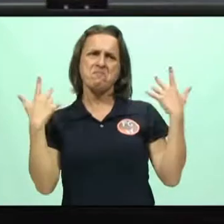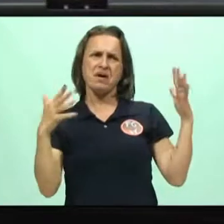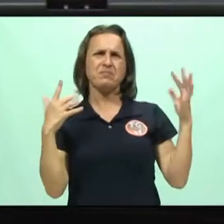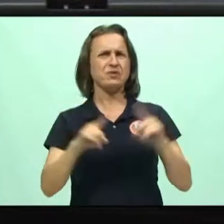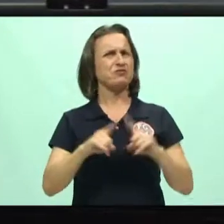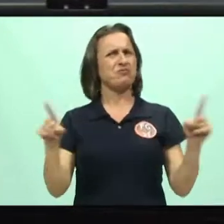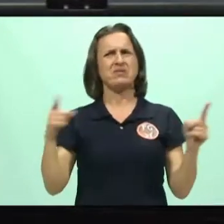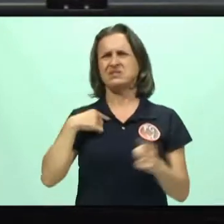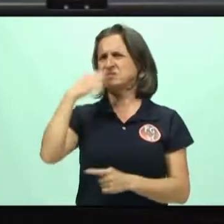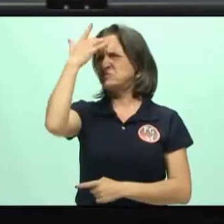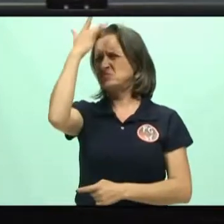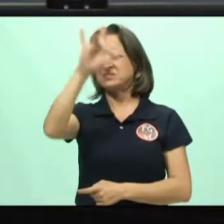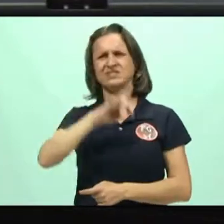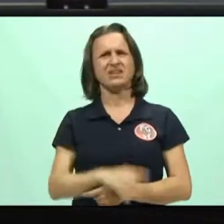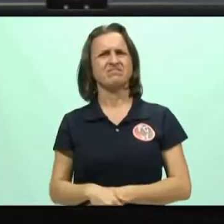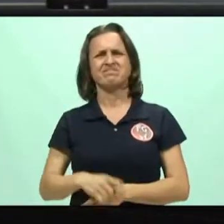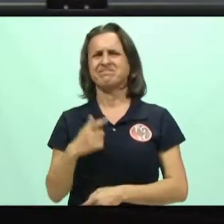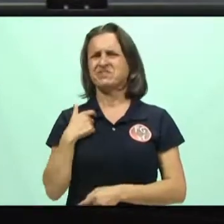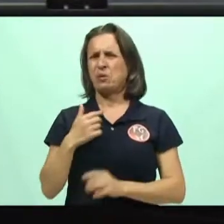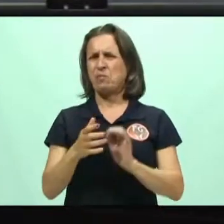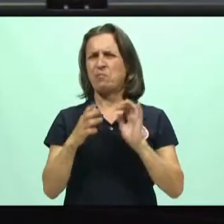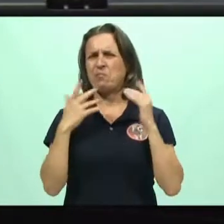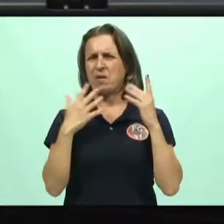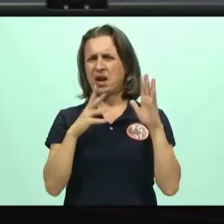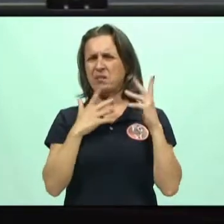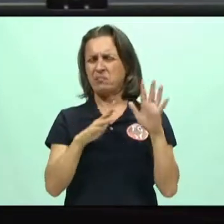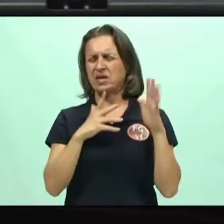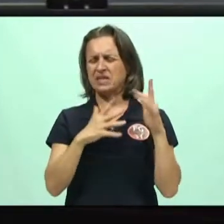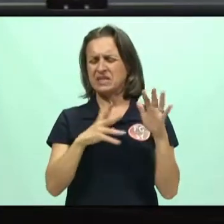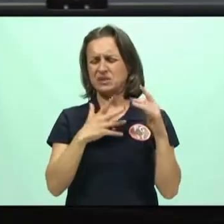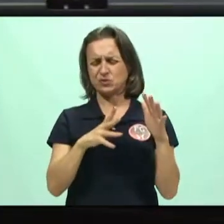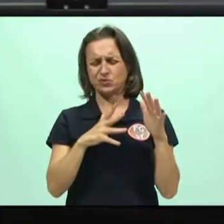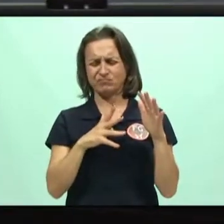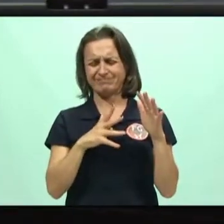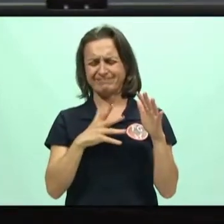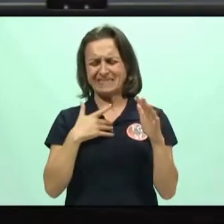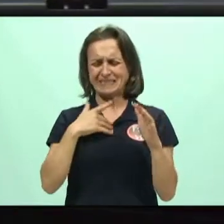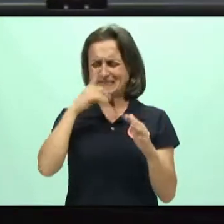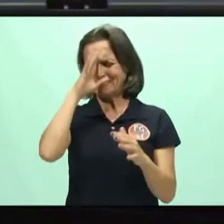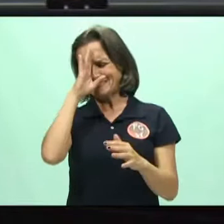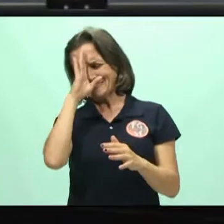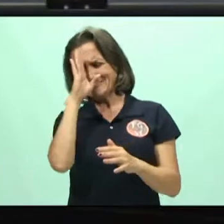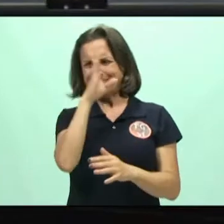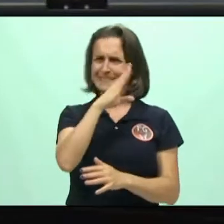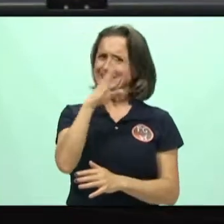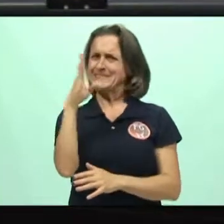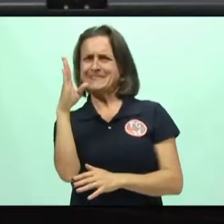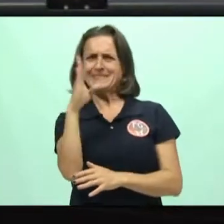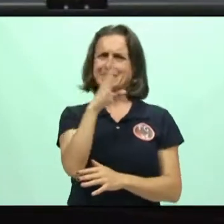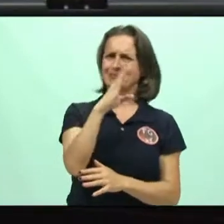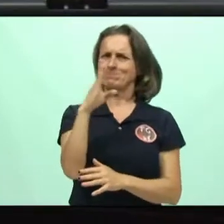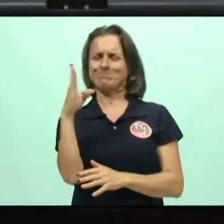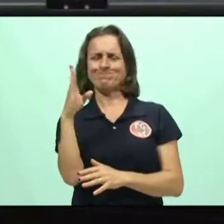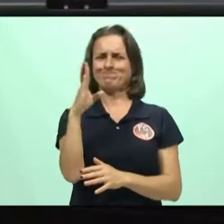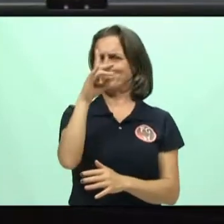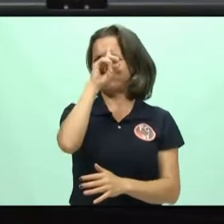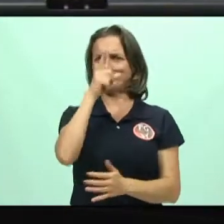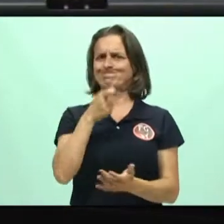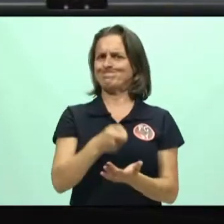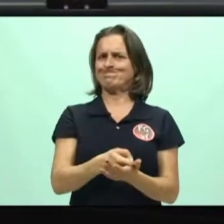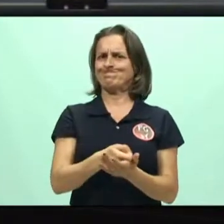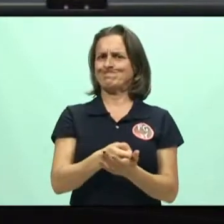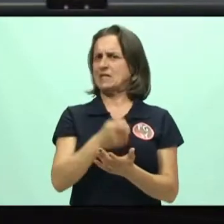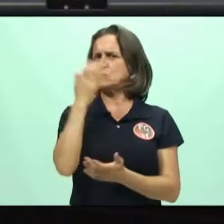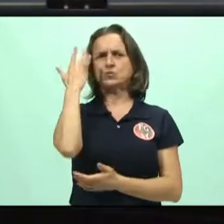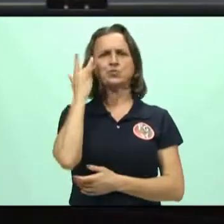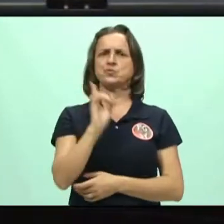ela chega no momento que a gente fica entre a cruz e a espada A empresa